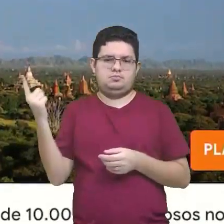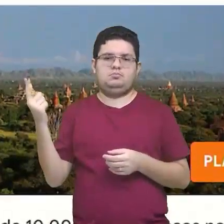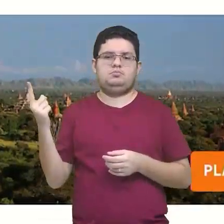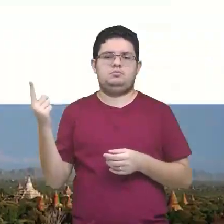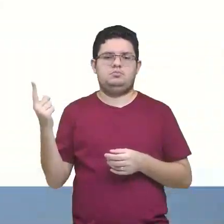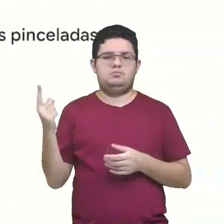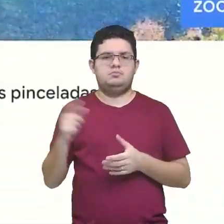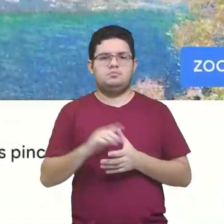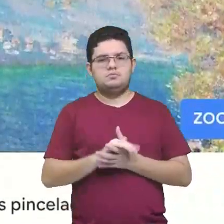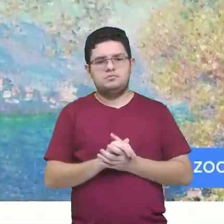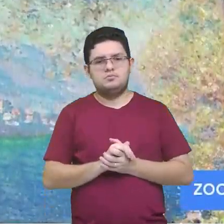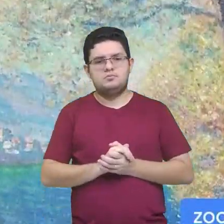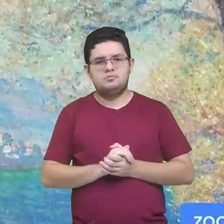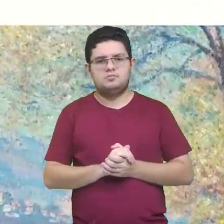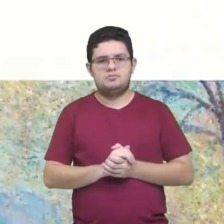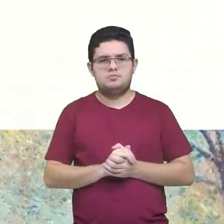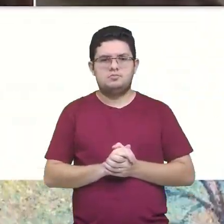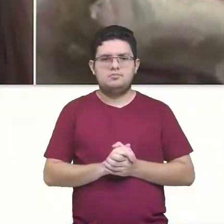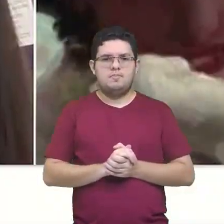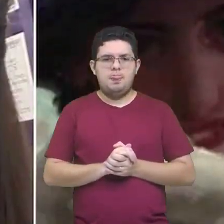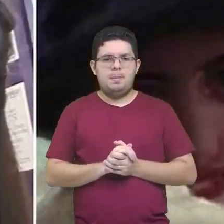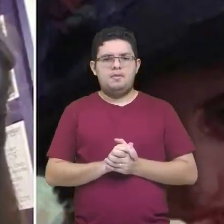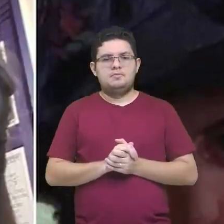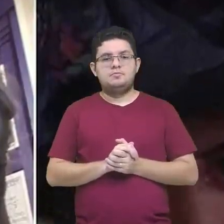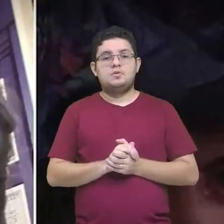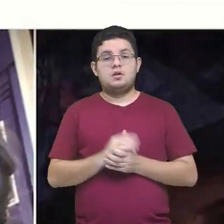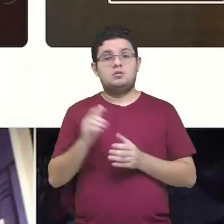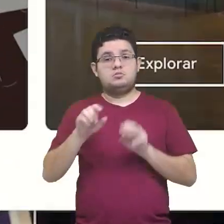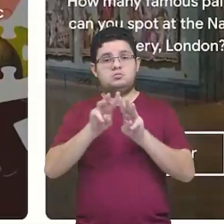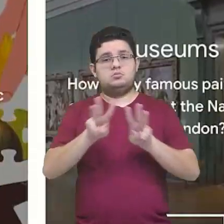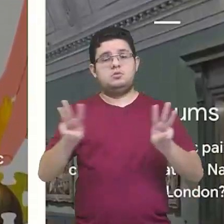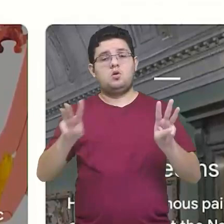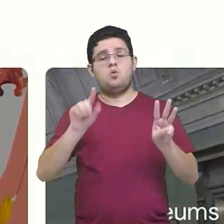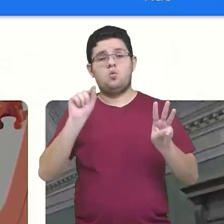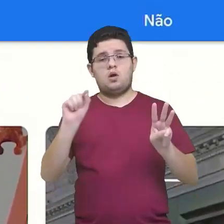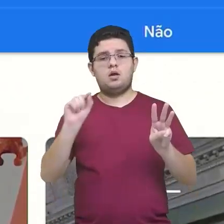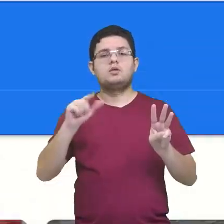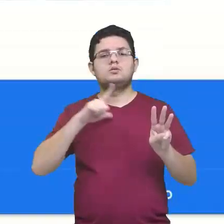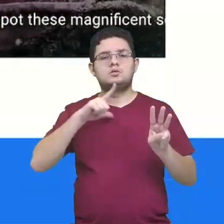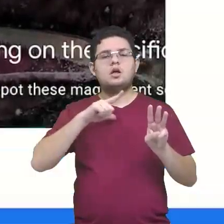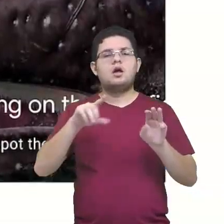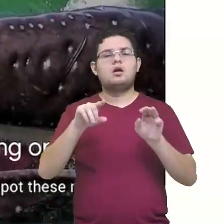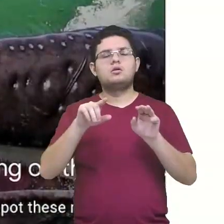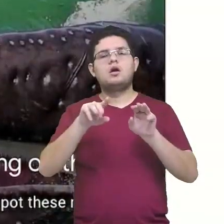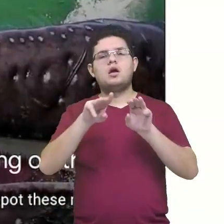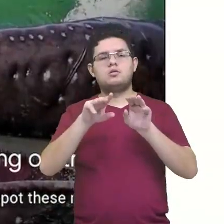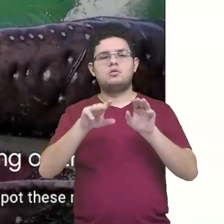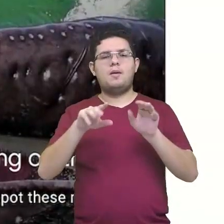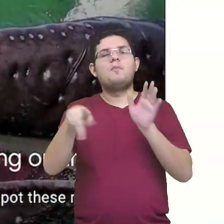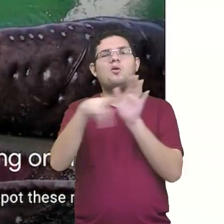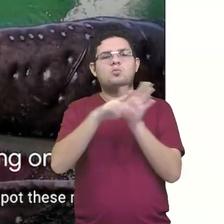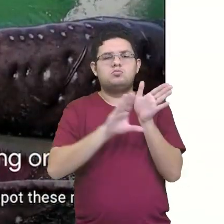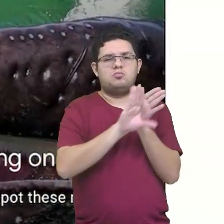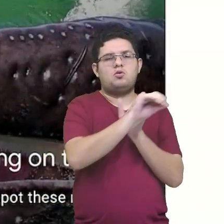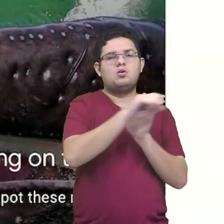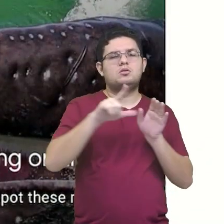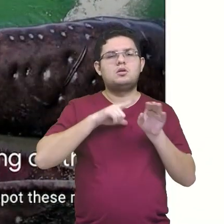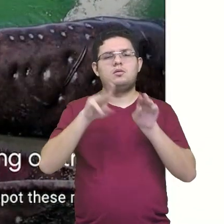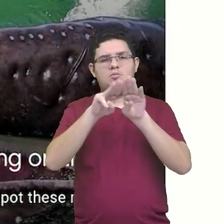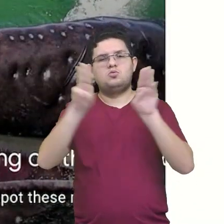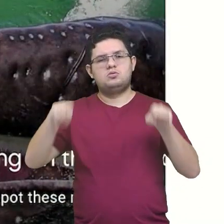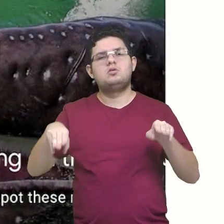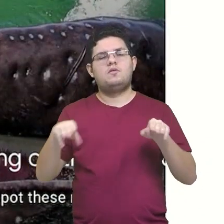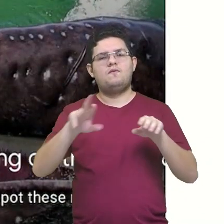que, né, é um site que concentra museus, né, e lugares, né, exposições